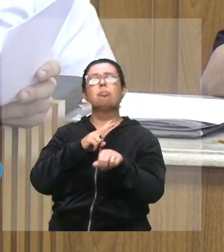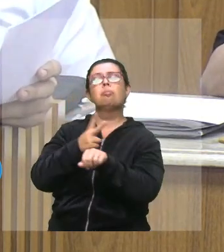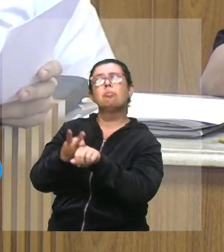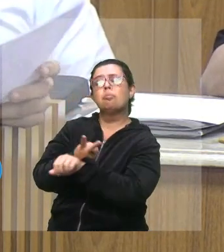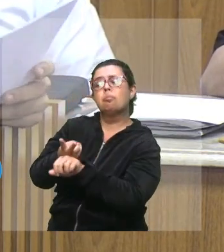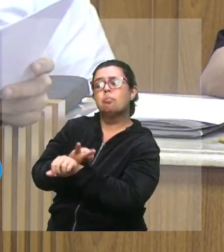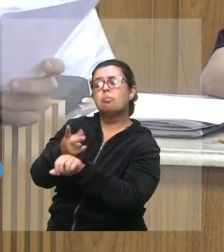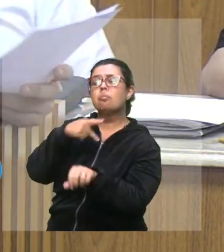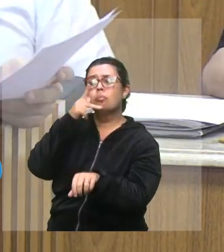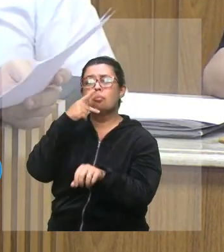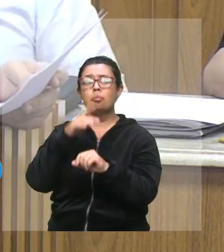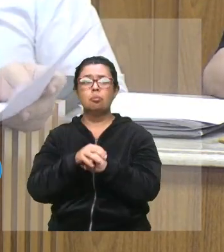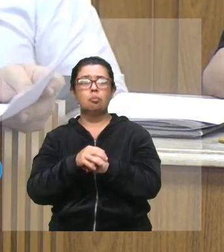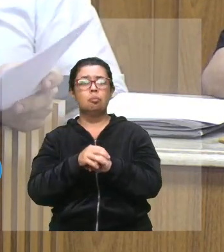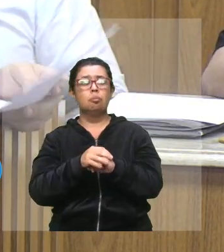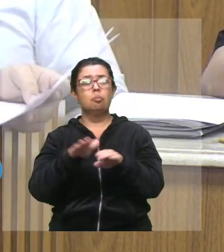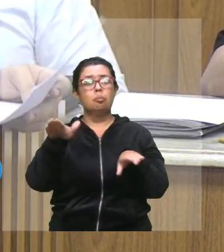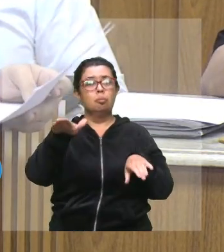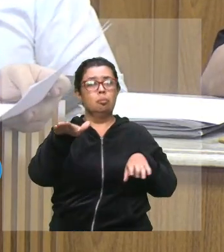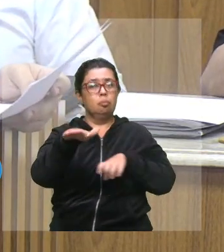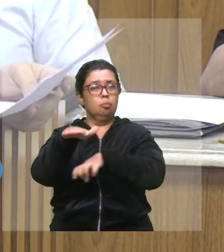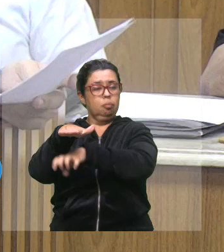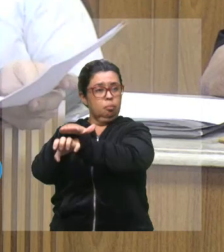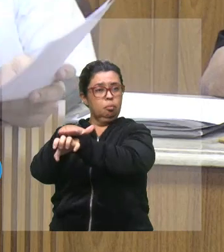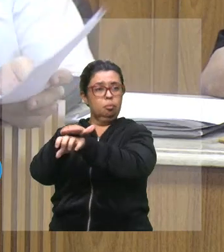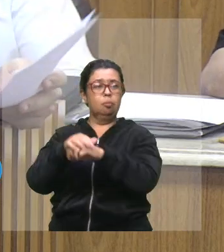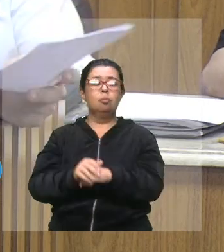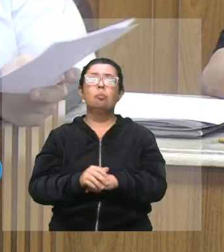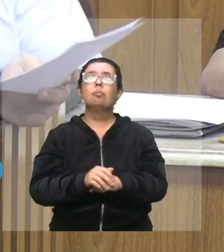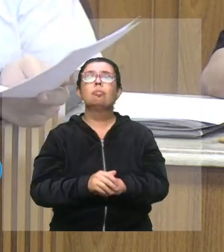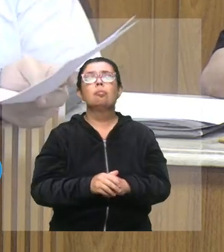a questão dos estacionamentos das farmácias, que antes a gente